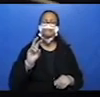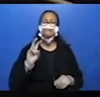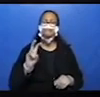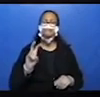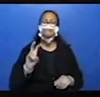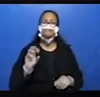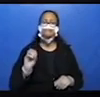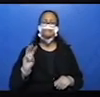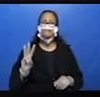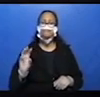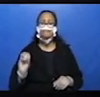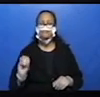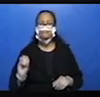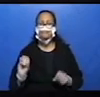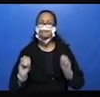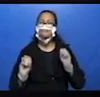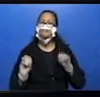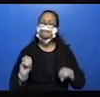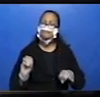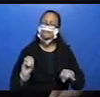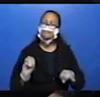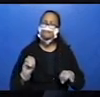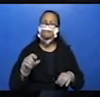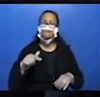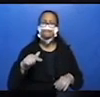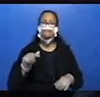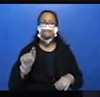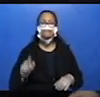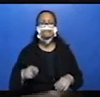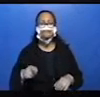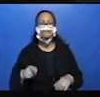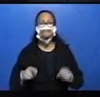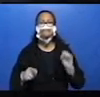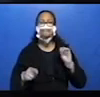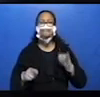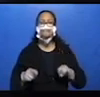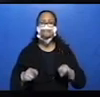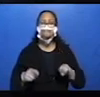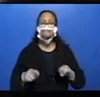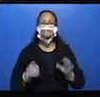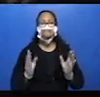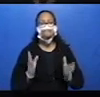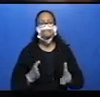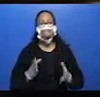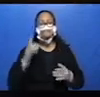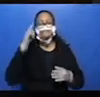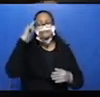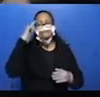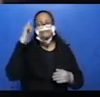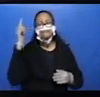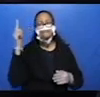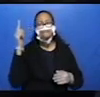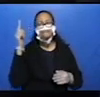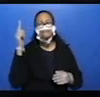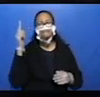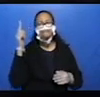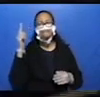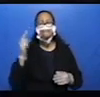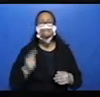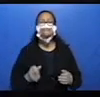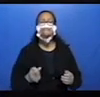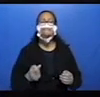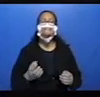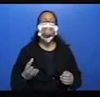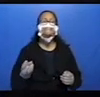E 7.000? Sim. Agora eu vou pensar. Quais desses números aqui ele foi multiplicado